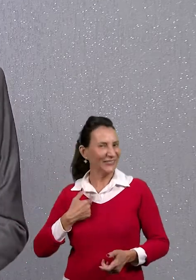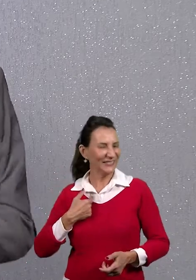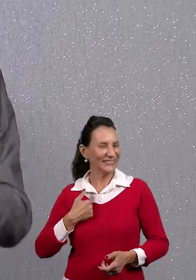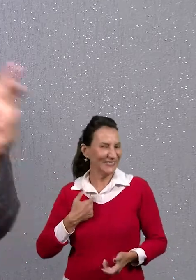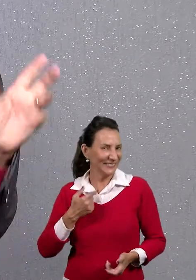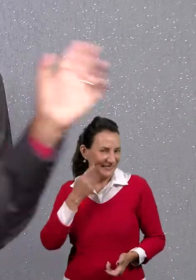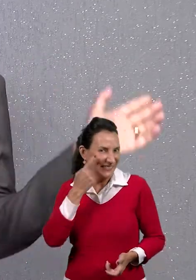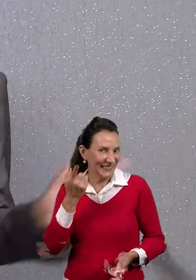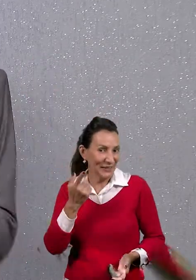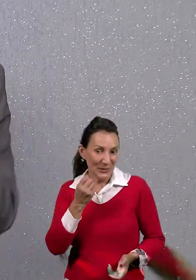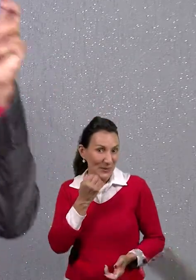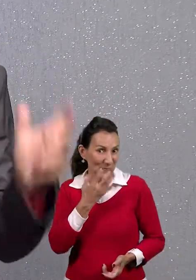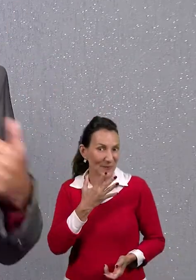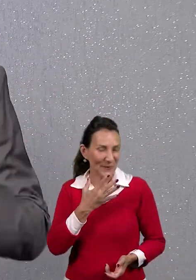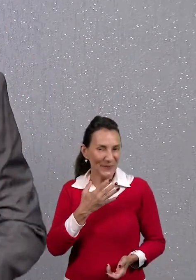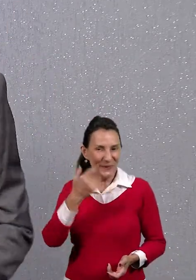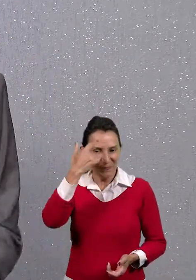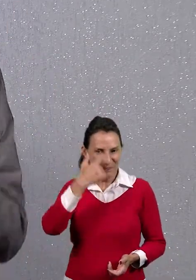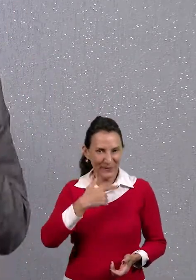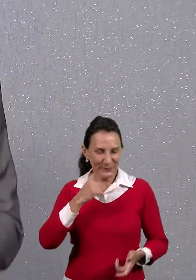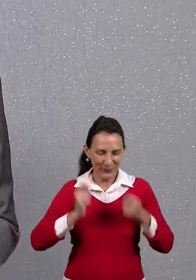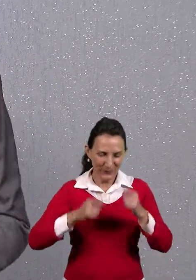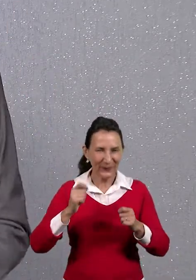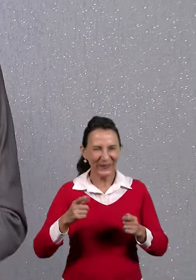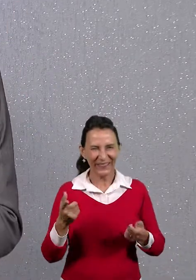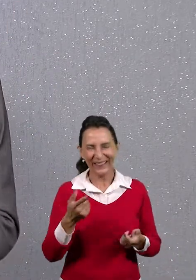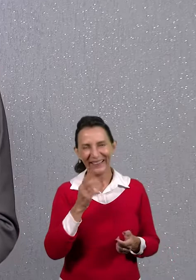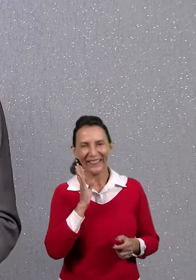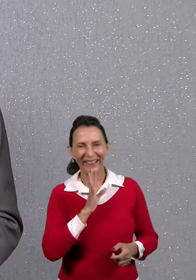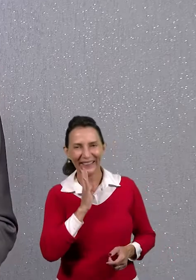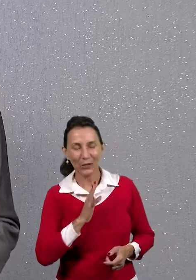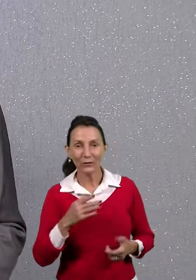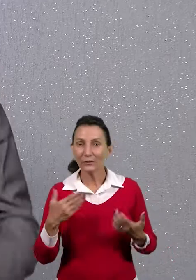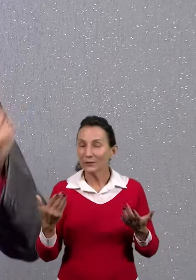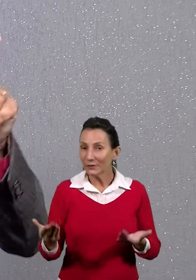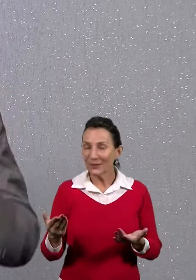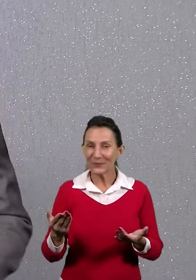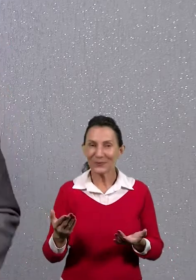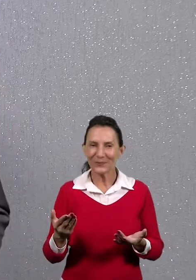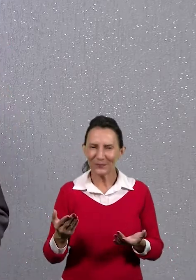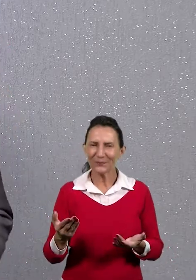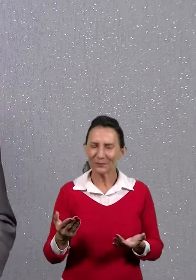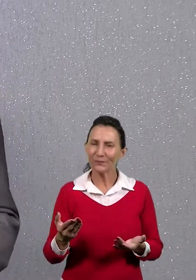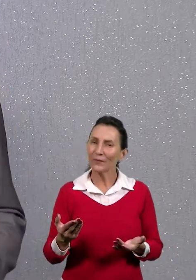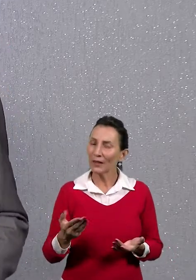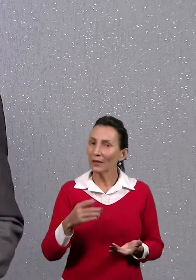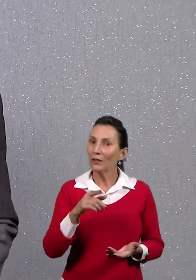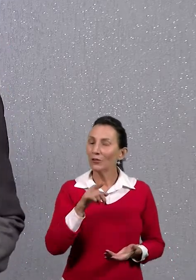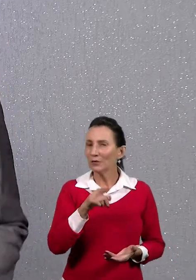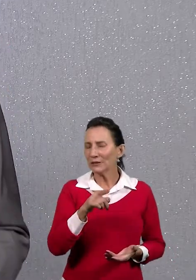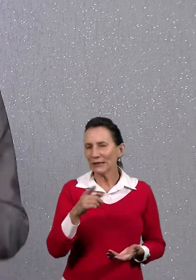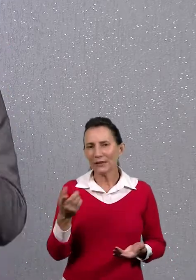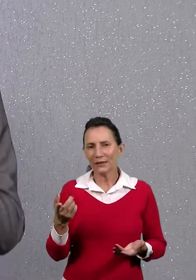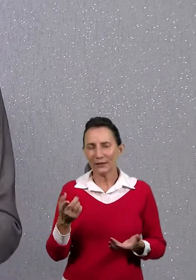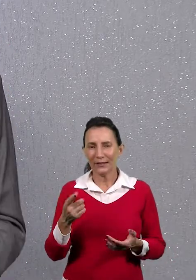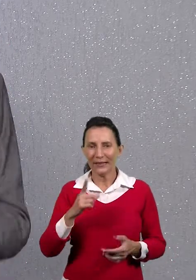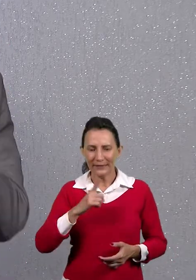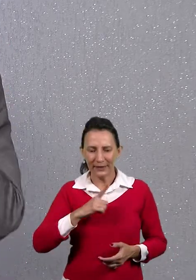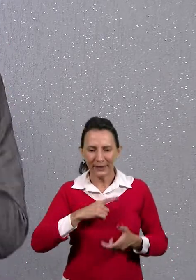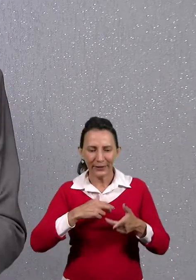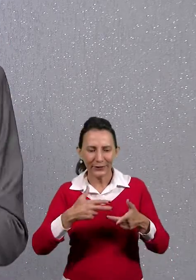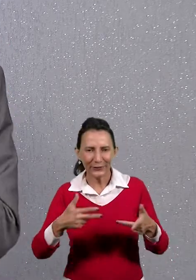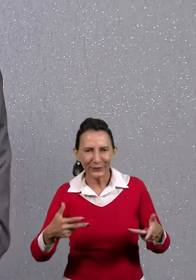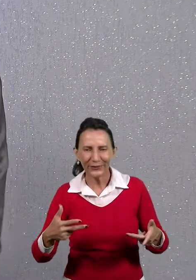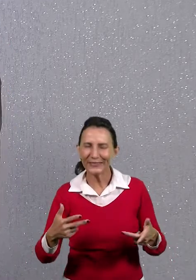coisa de Deus, o baterista é todo assim, ajeitado igual eu mesmo, né? Pois é, o ser, fazer e ter. Ter é fruto.